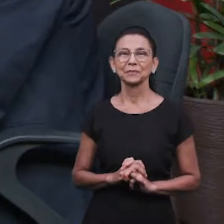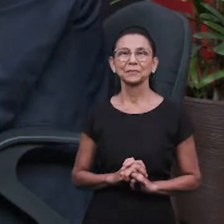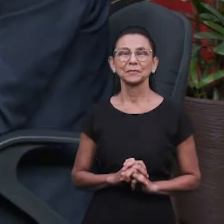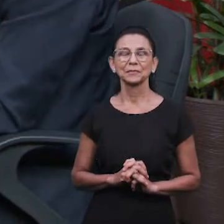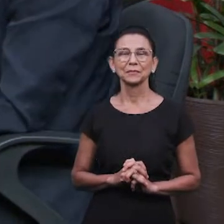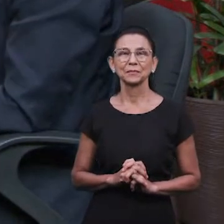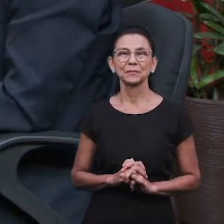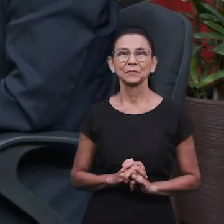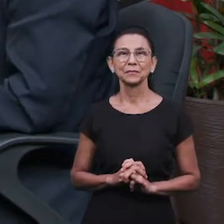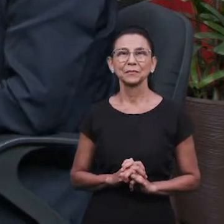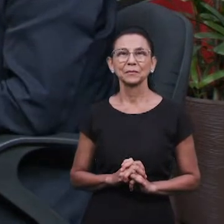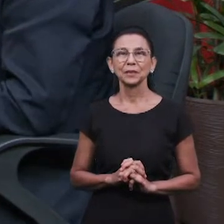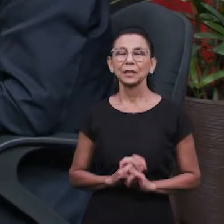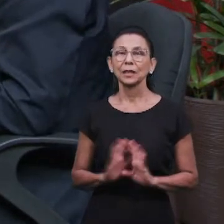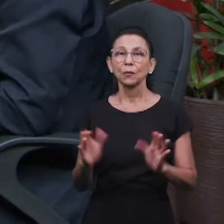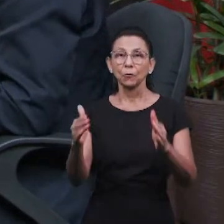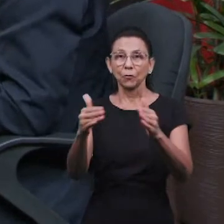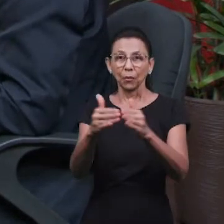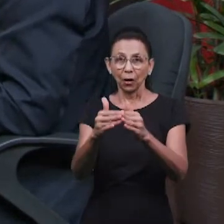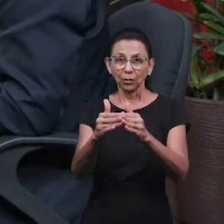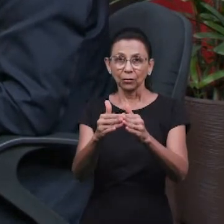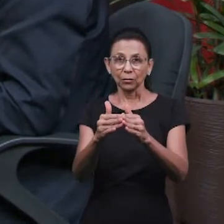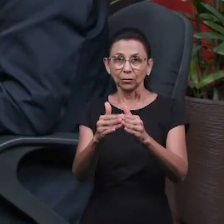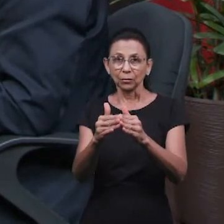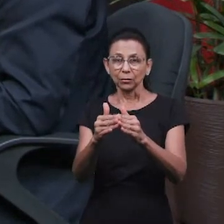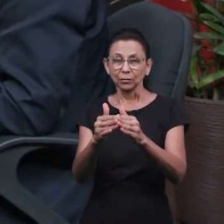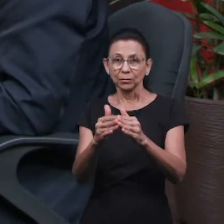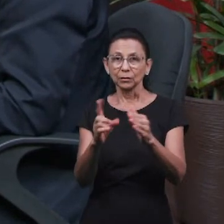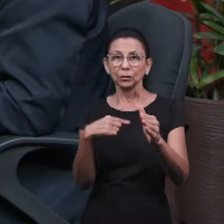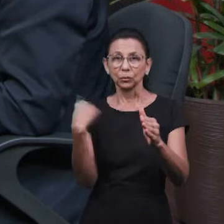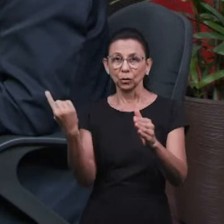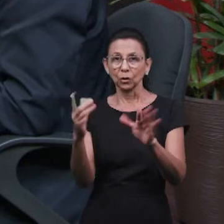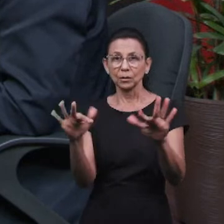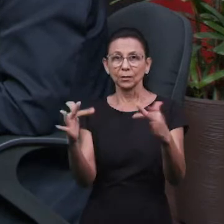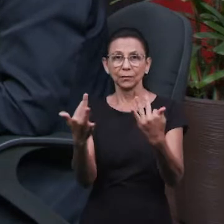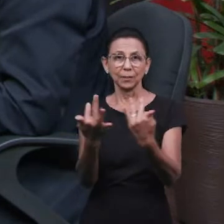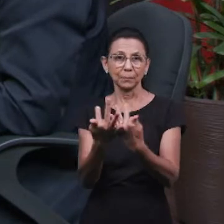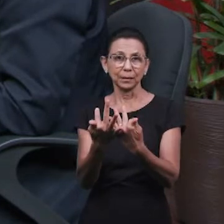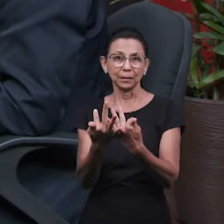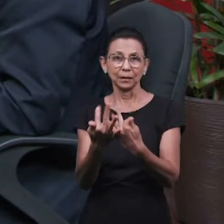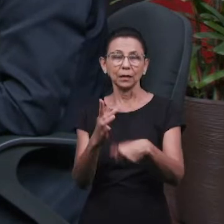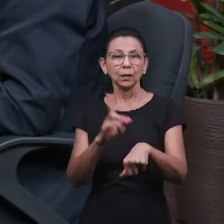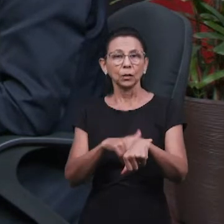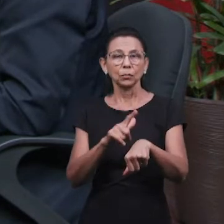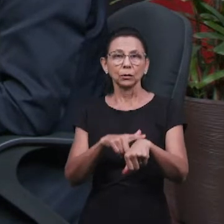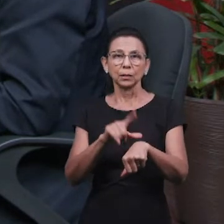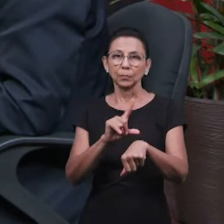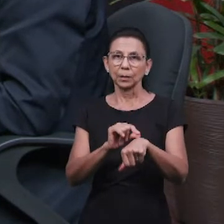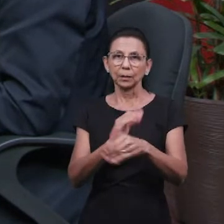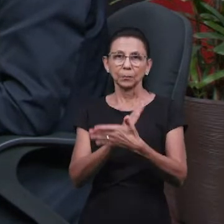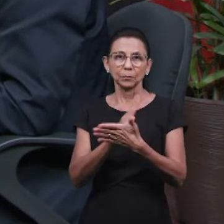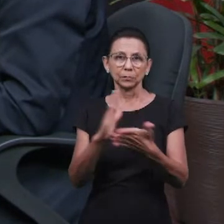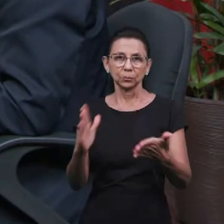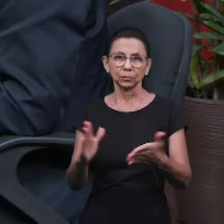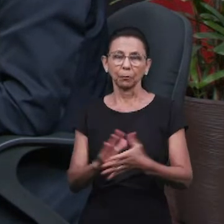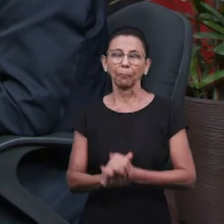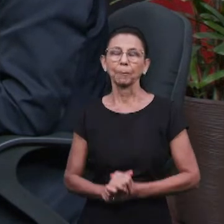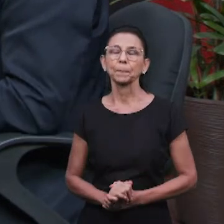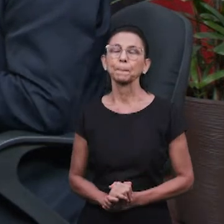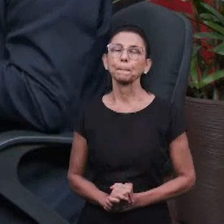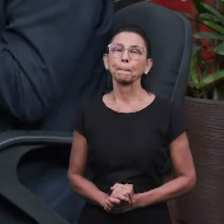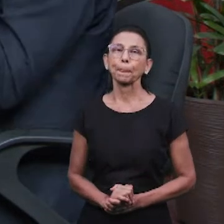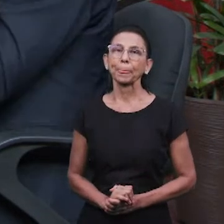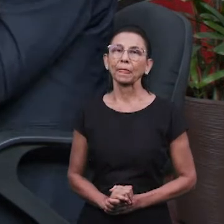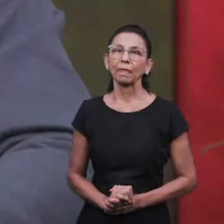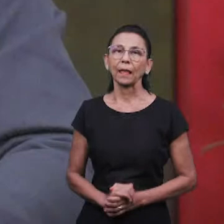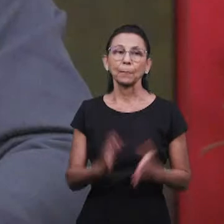foco é na família. Sim. O nosso tempo já se esgotou, a gente precisa terminar essa edição.